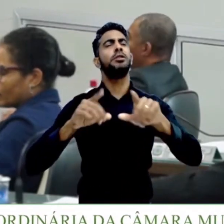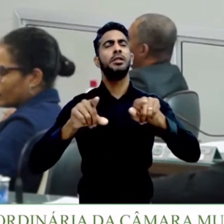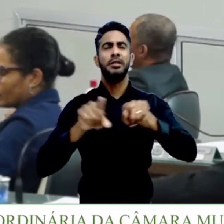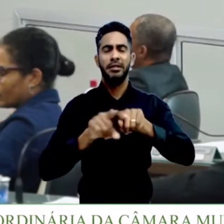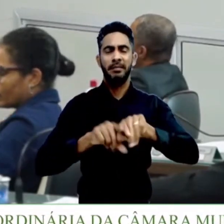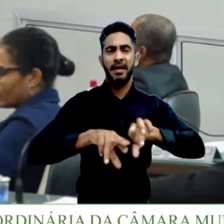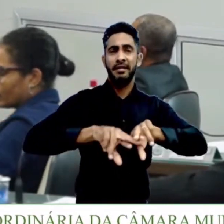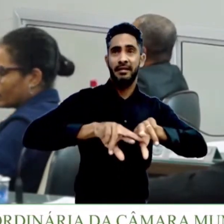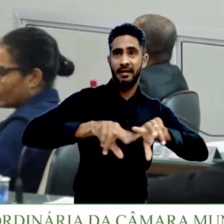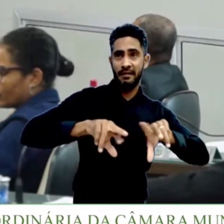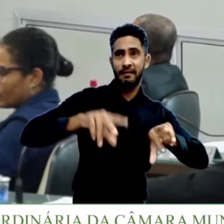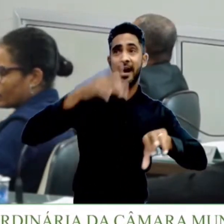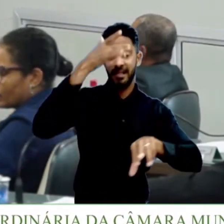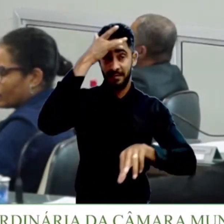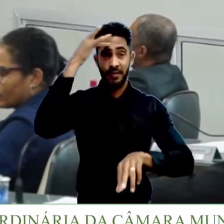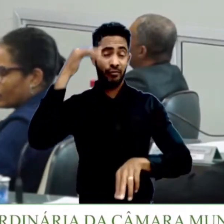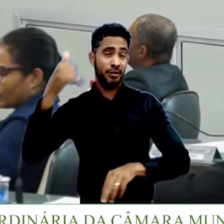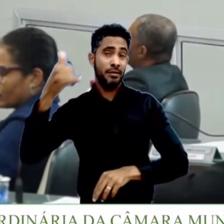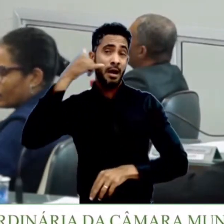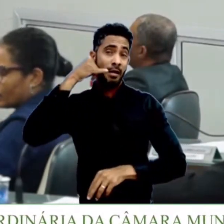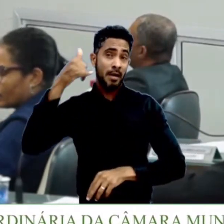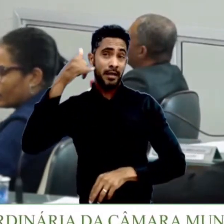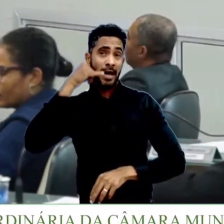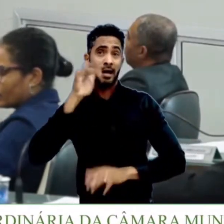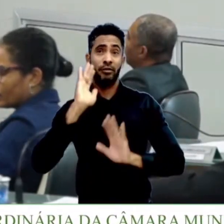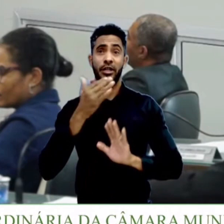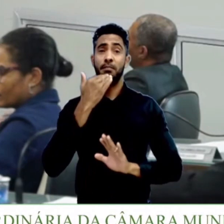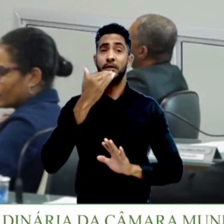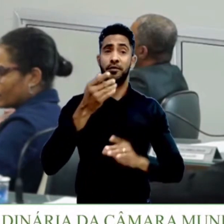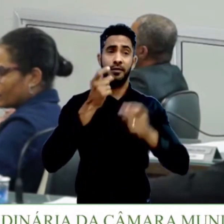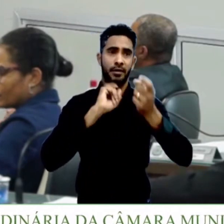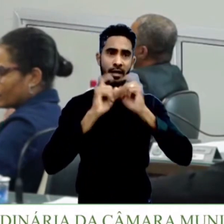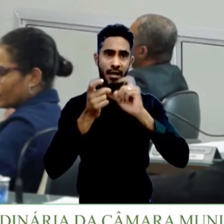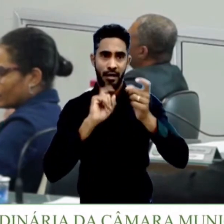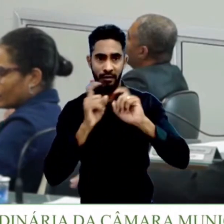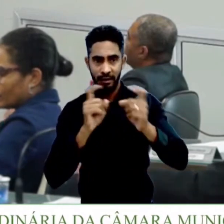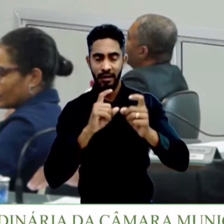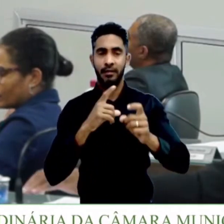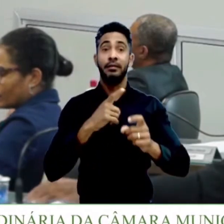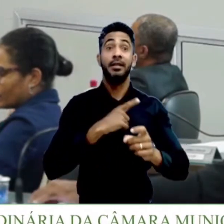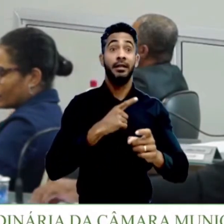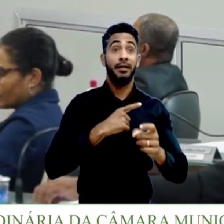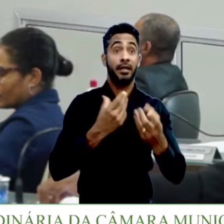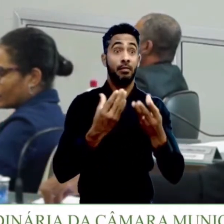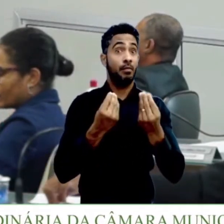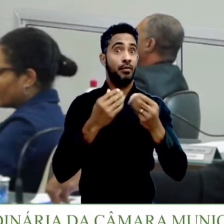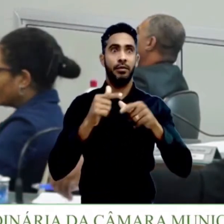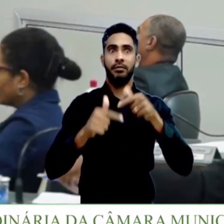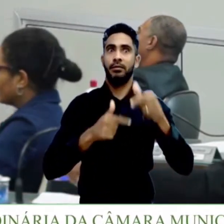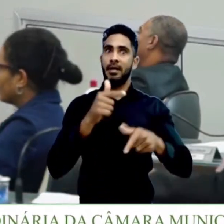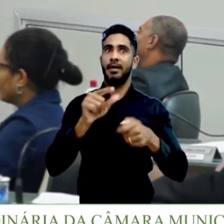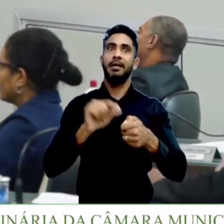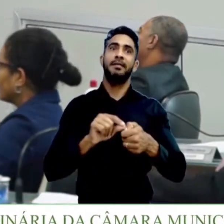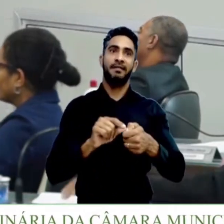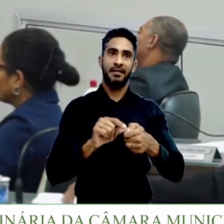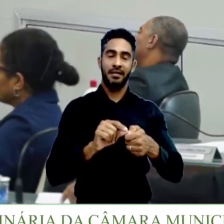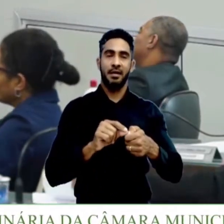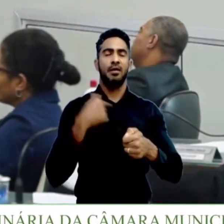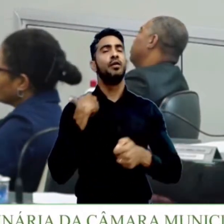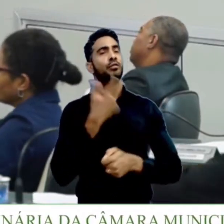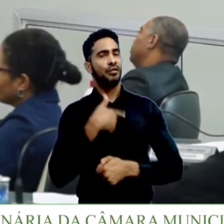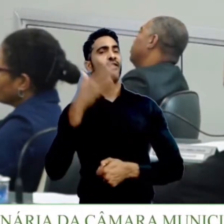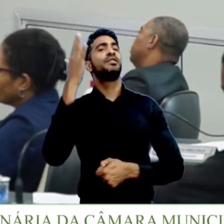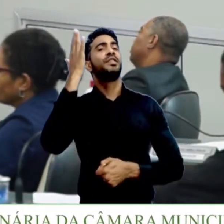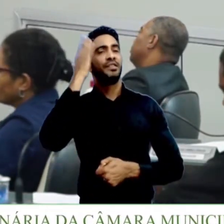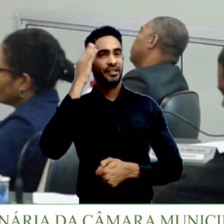várias categorias já me ligaram, já solicitaram reunião, e a gente aí está com uma demanda muito grande, porque nós sabemos que